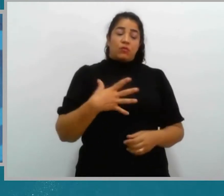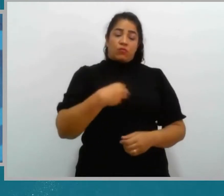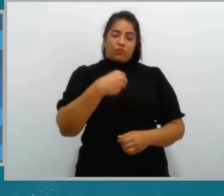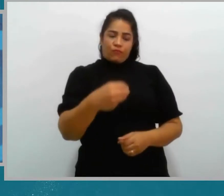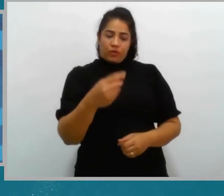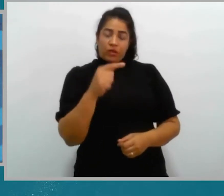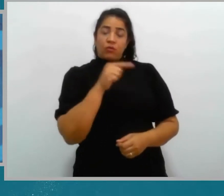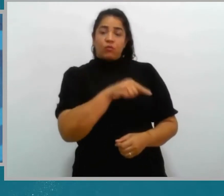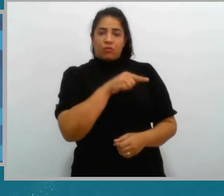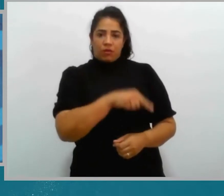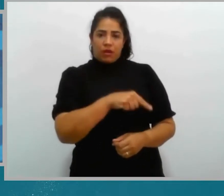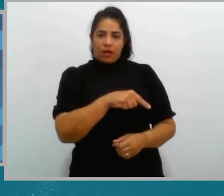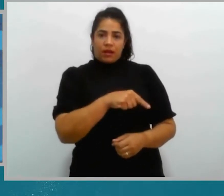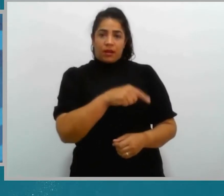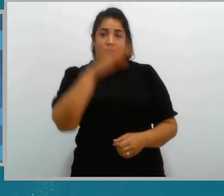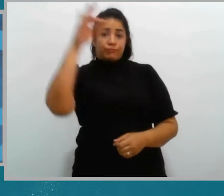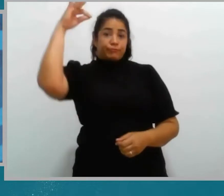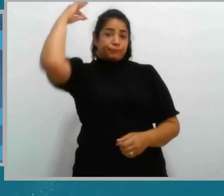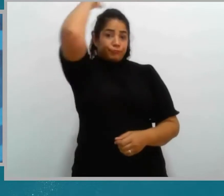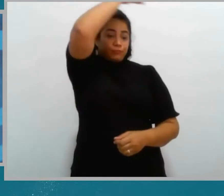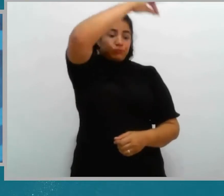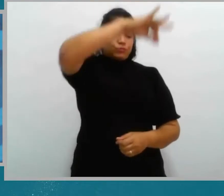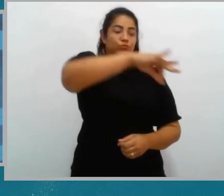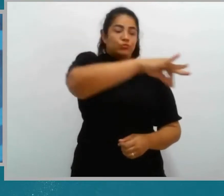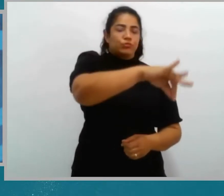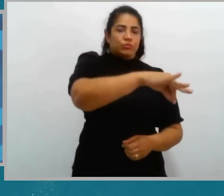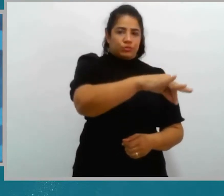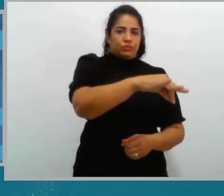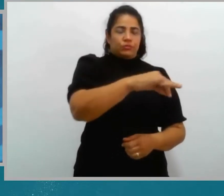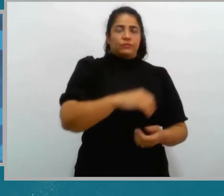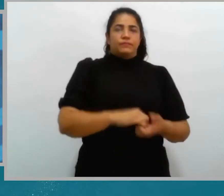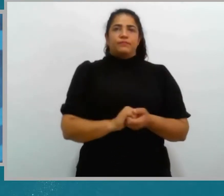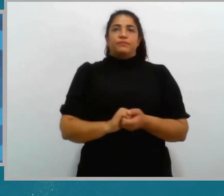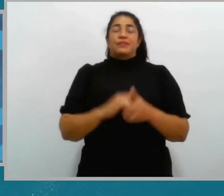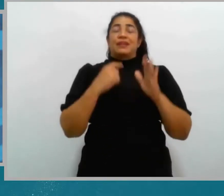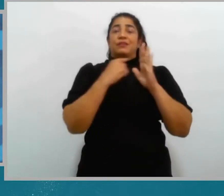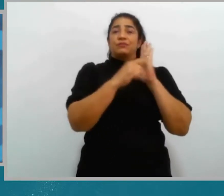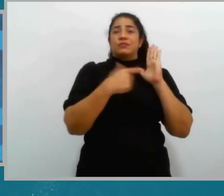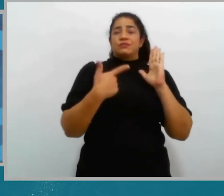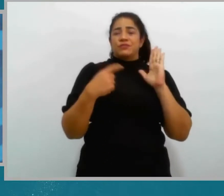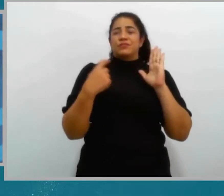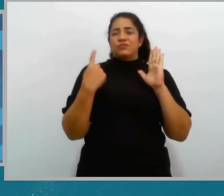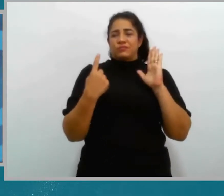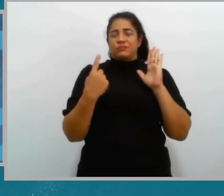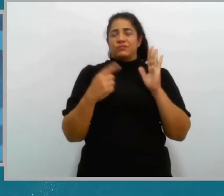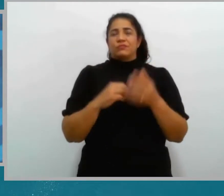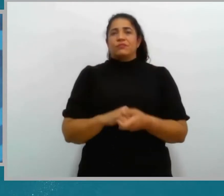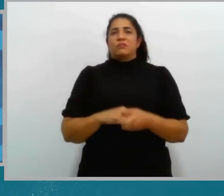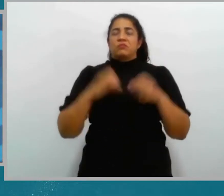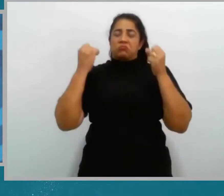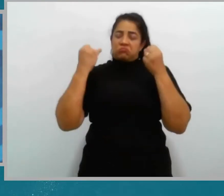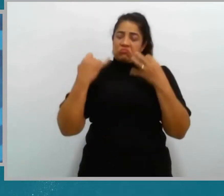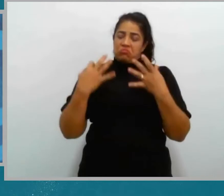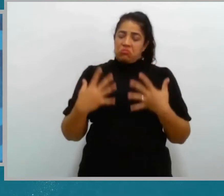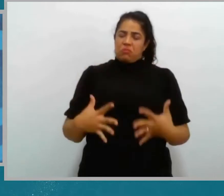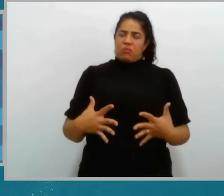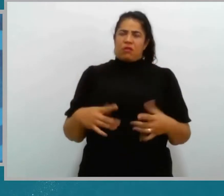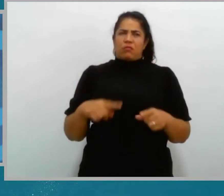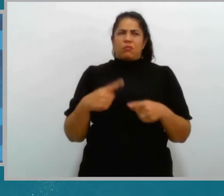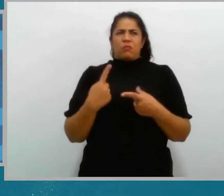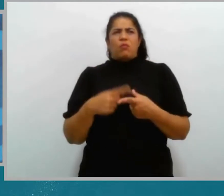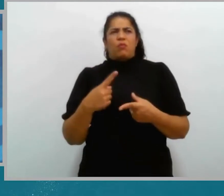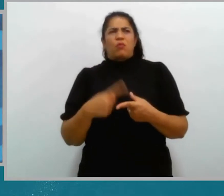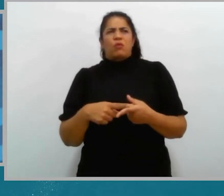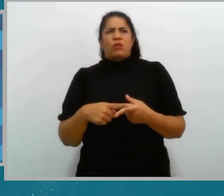Aí o versículo 21 descreve muito bem por que a menção dos pecadores. Ela dará à luz